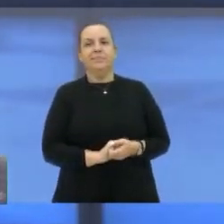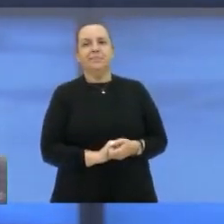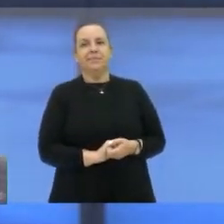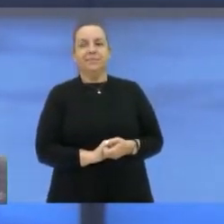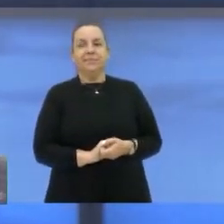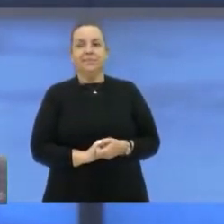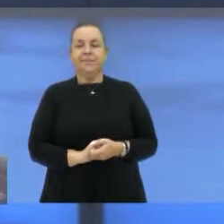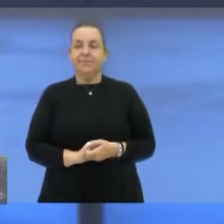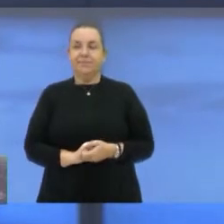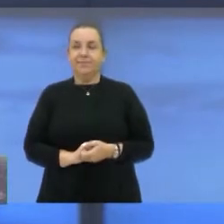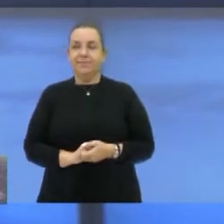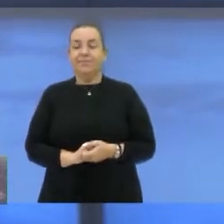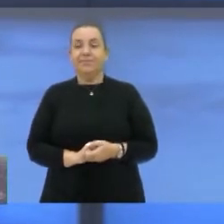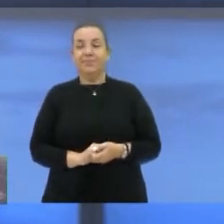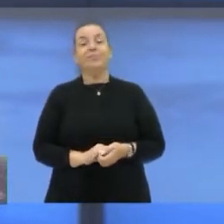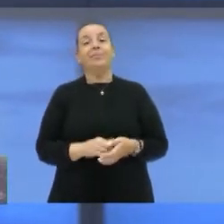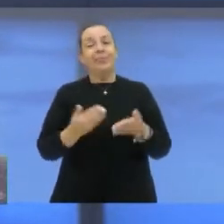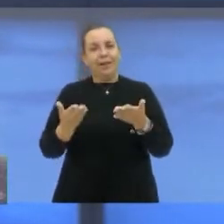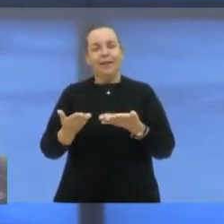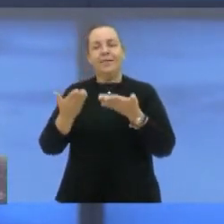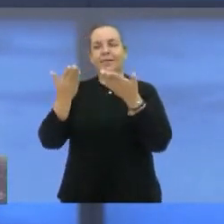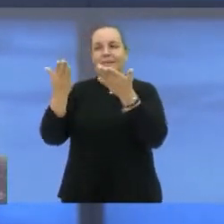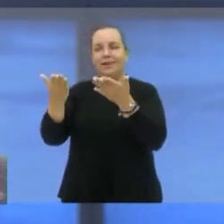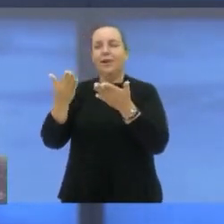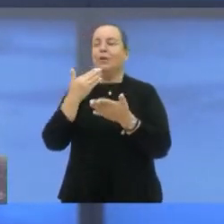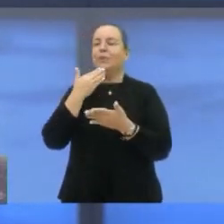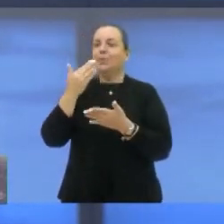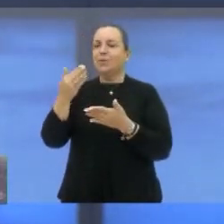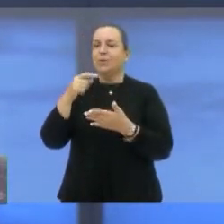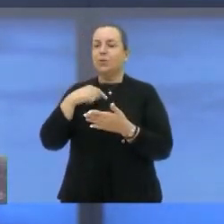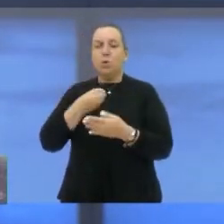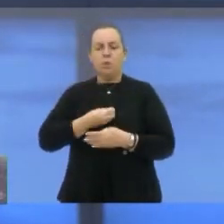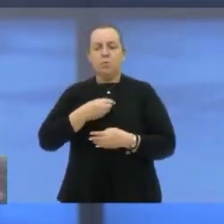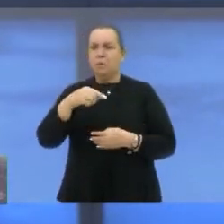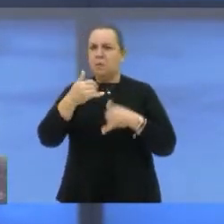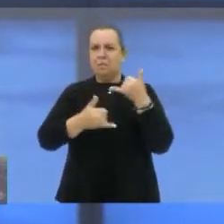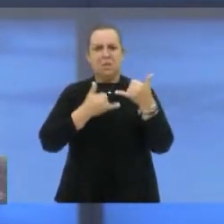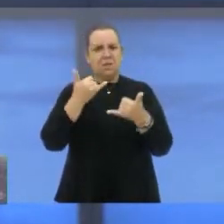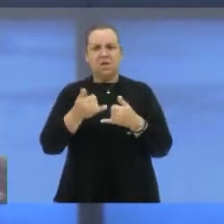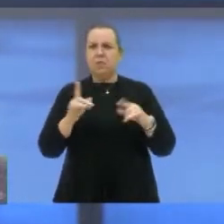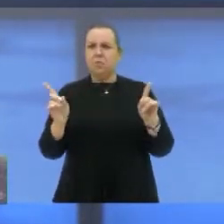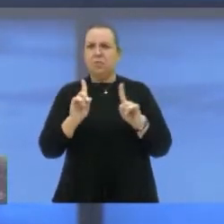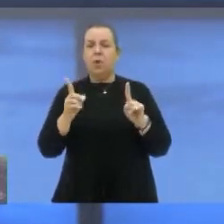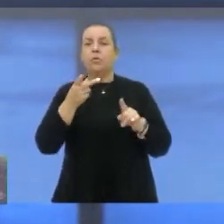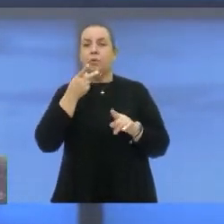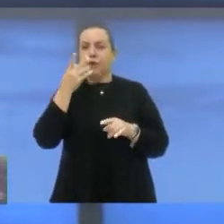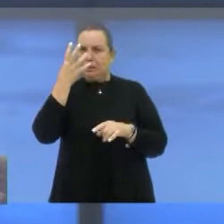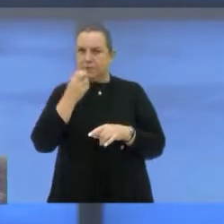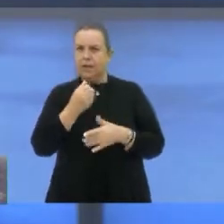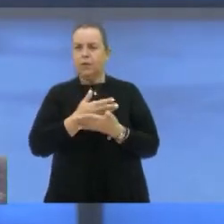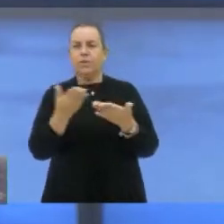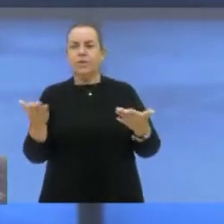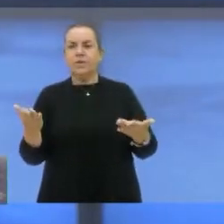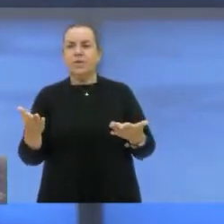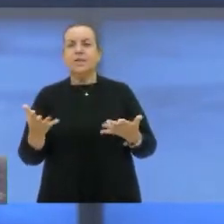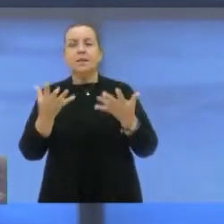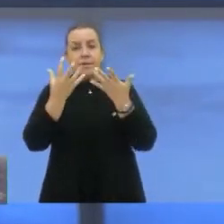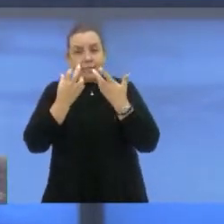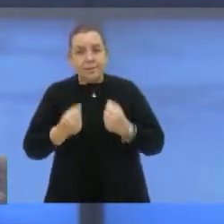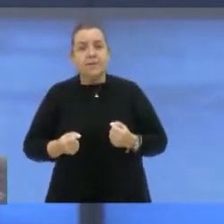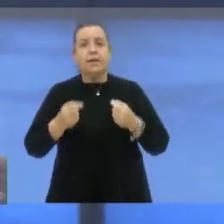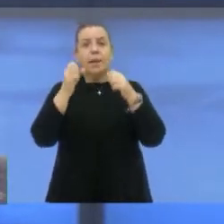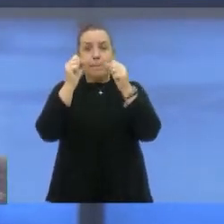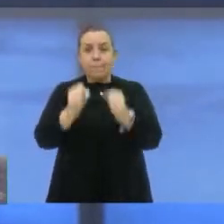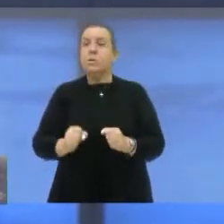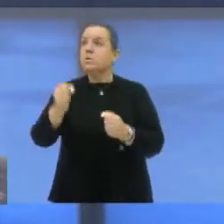41-32-21-60-60, entregando os pedidos. E eu não estou aqui brincando, não. Eu estou falando sério com você. Tome posse da graça